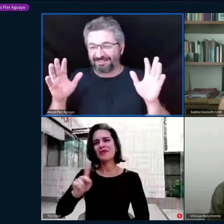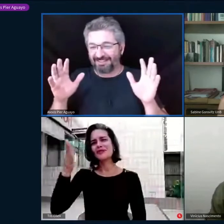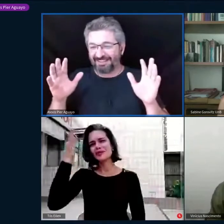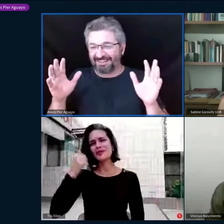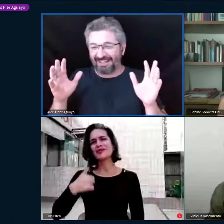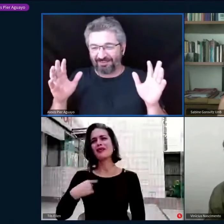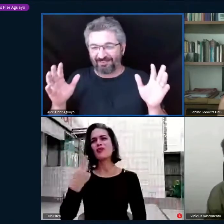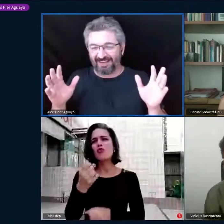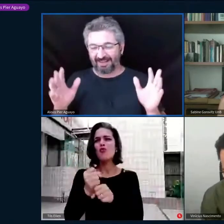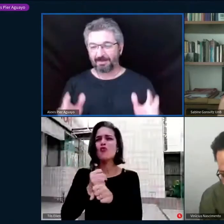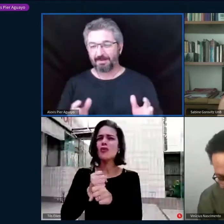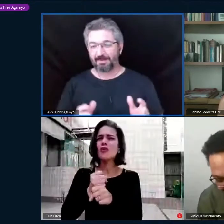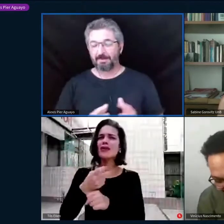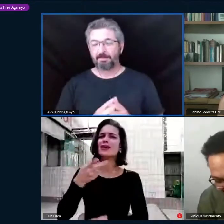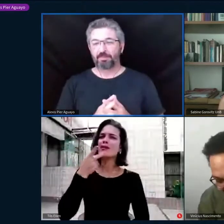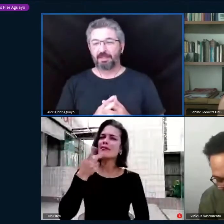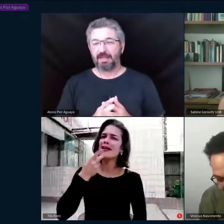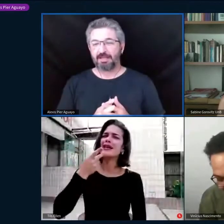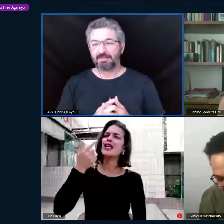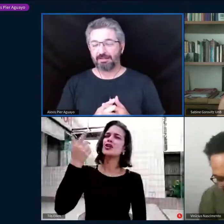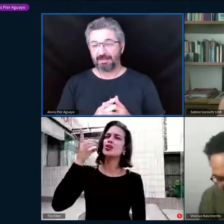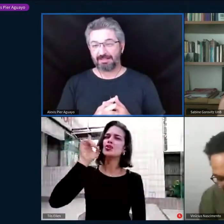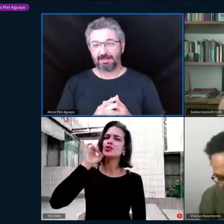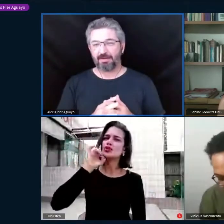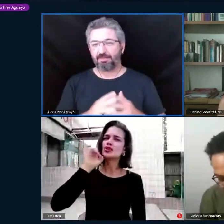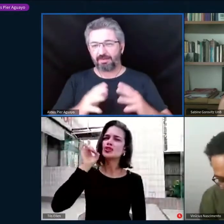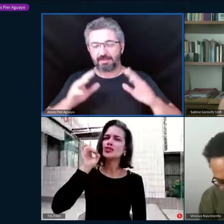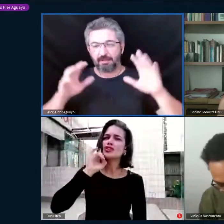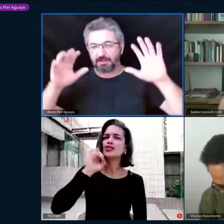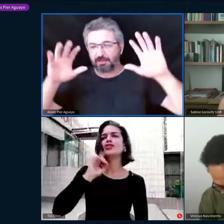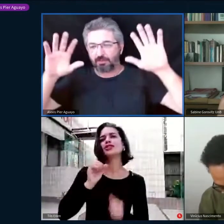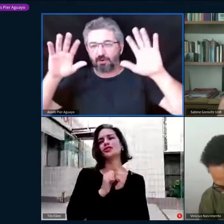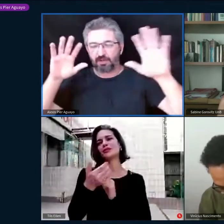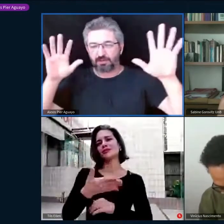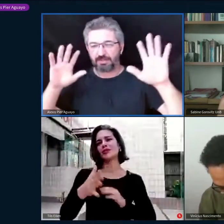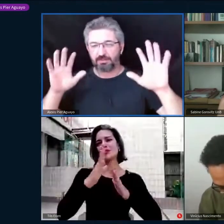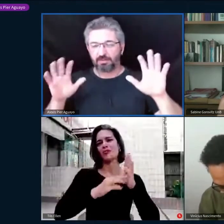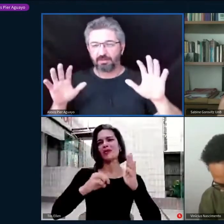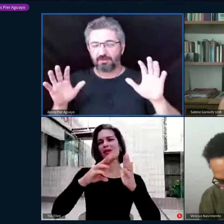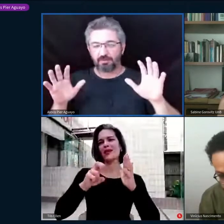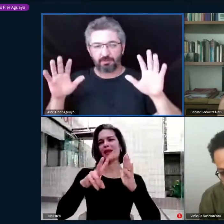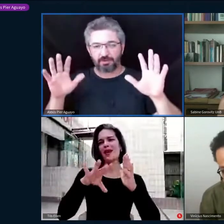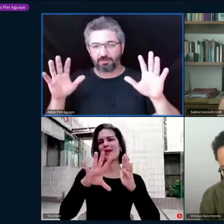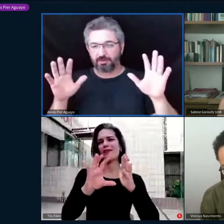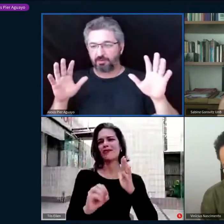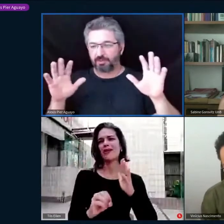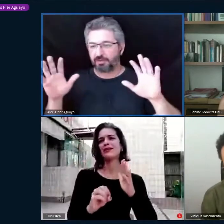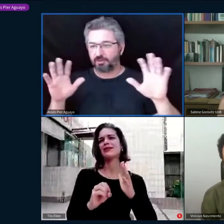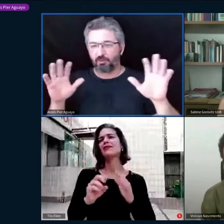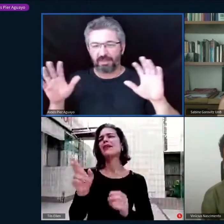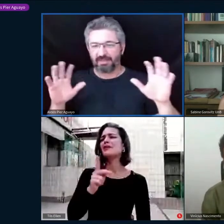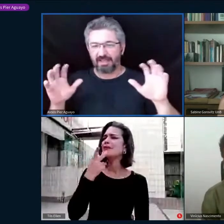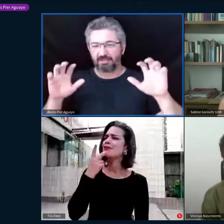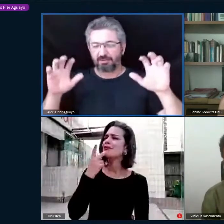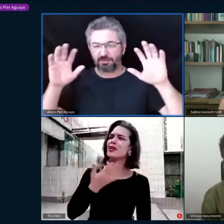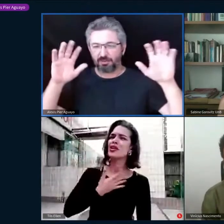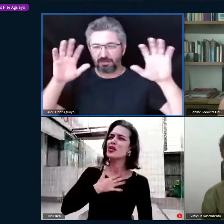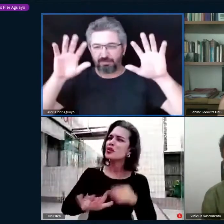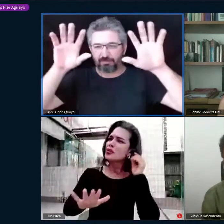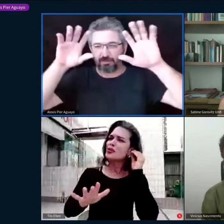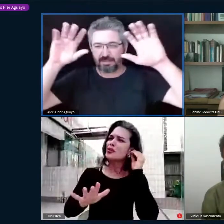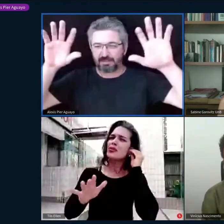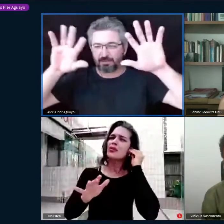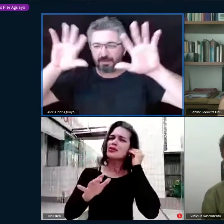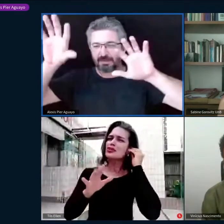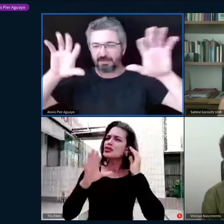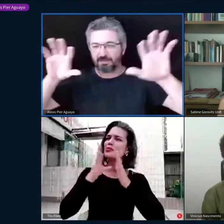ano falando disso o dia inteiro com ela. E a Sabine fala assim, não, mas eu não gosto desse modelo, não gosto muito de modelos de competência, eu não